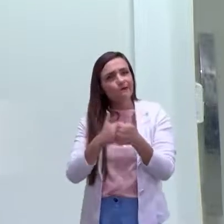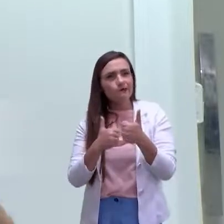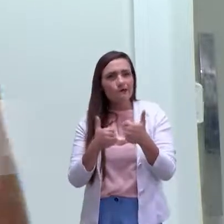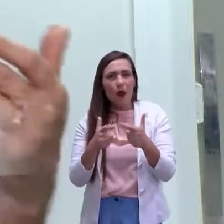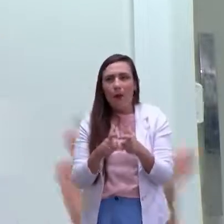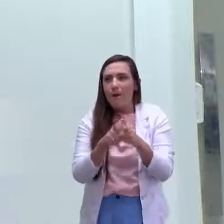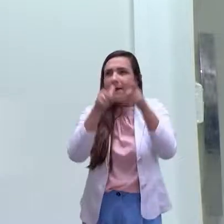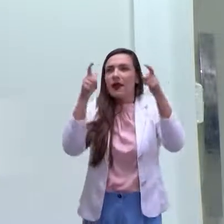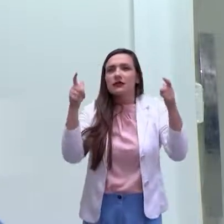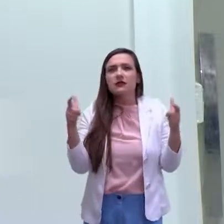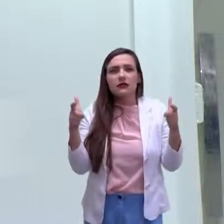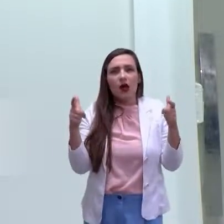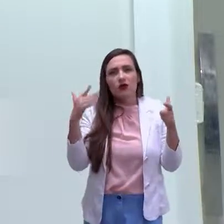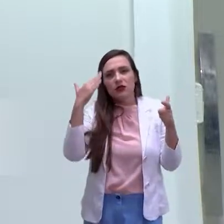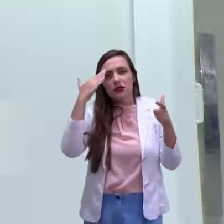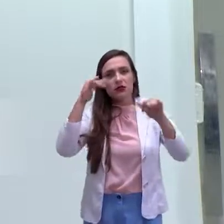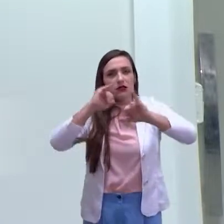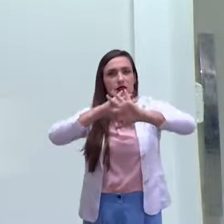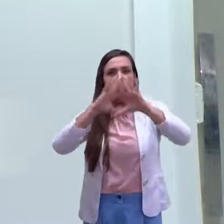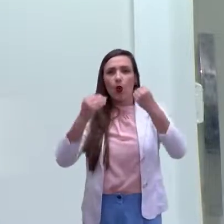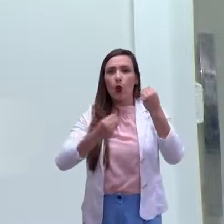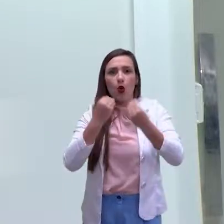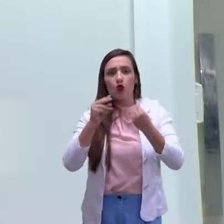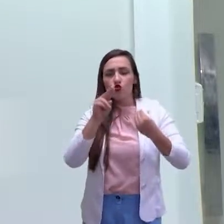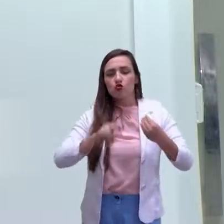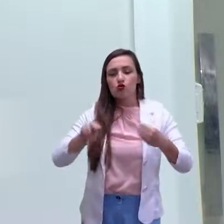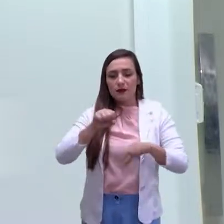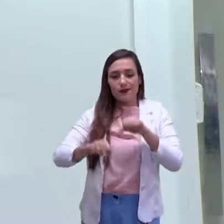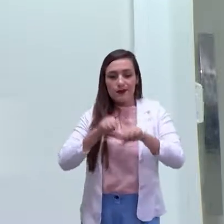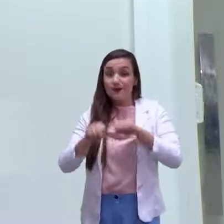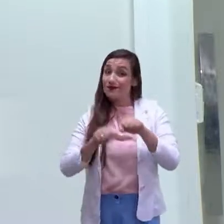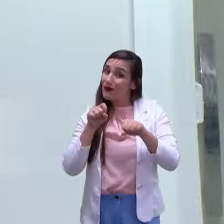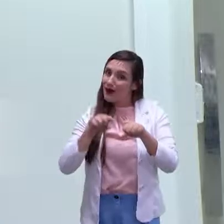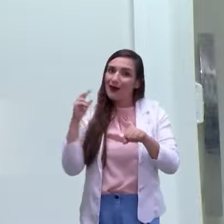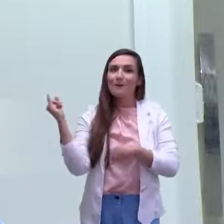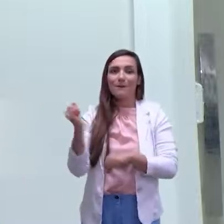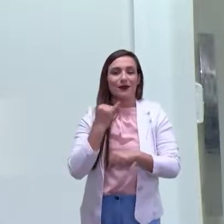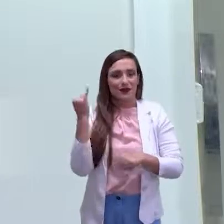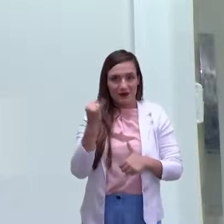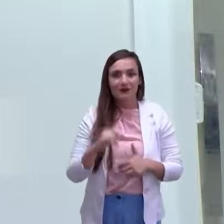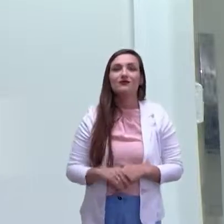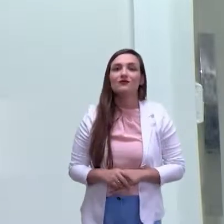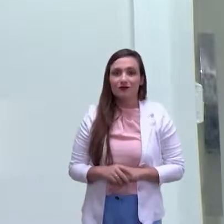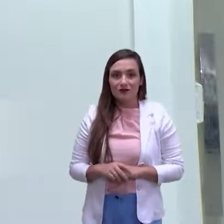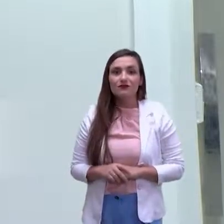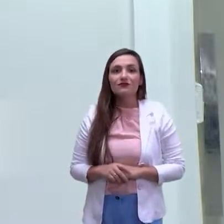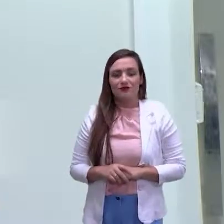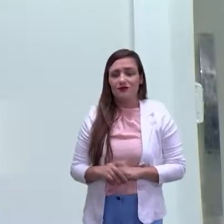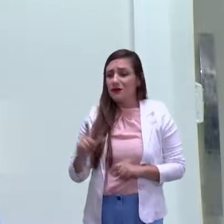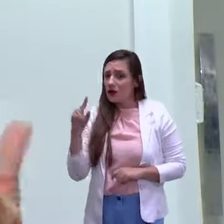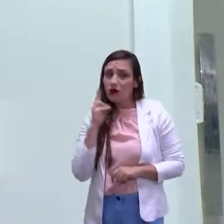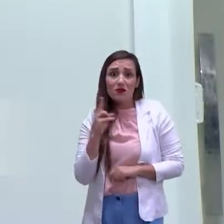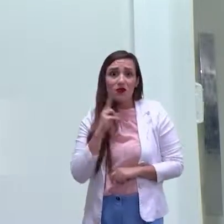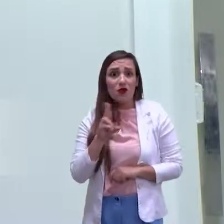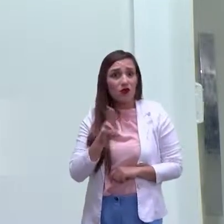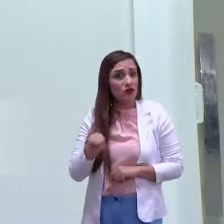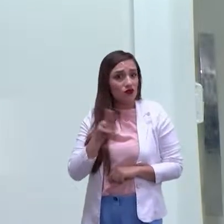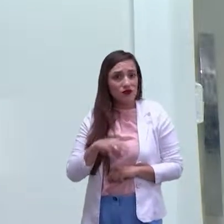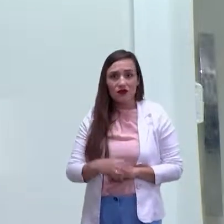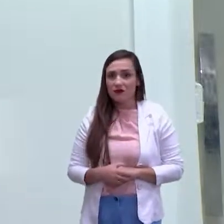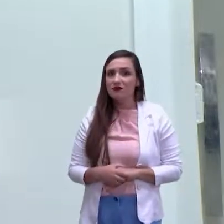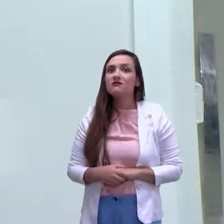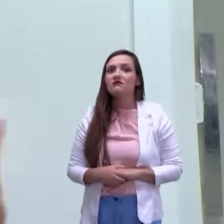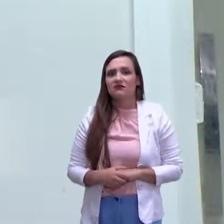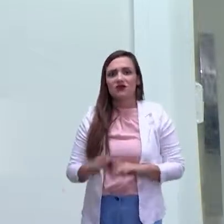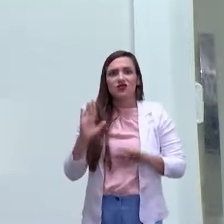para ampliar esse meio de transporte tão importante e tão comum,